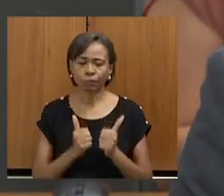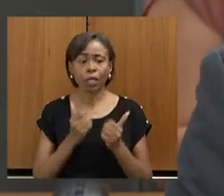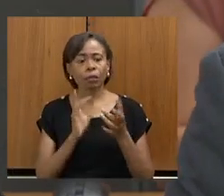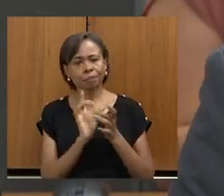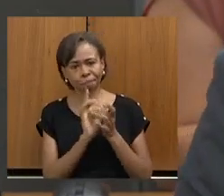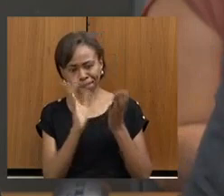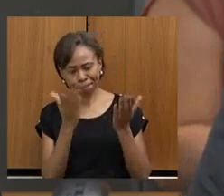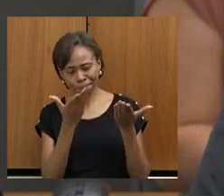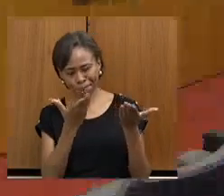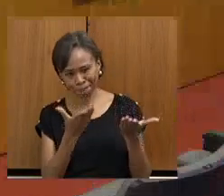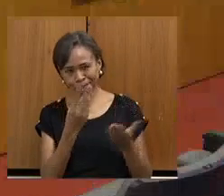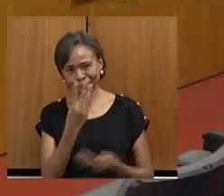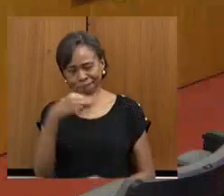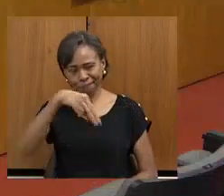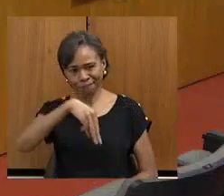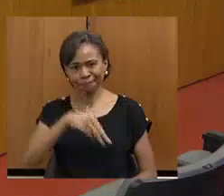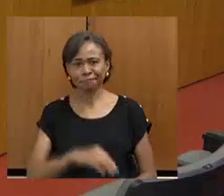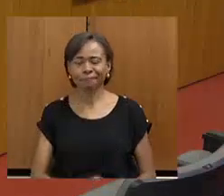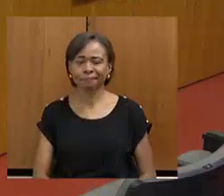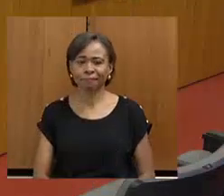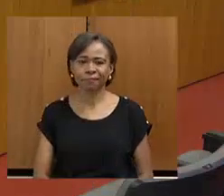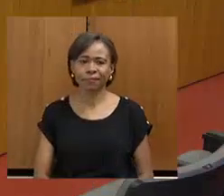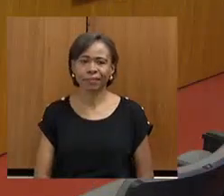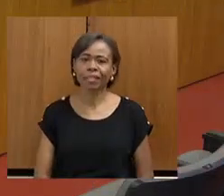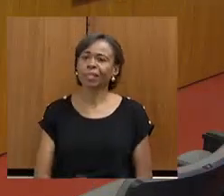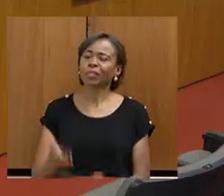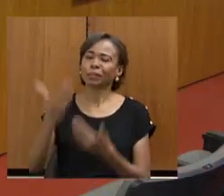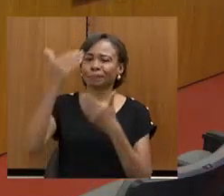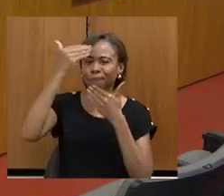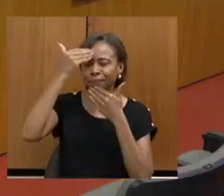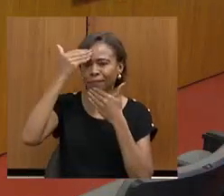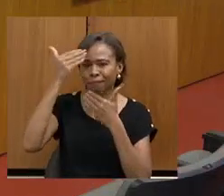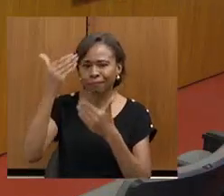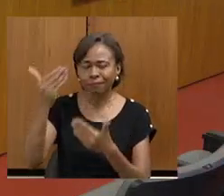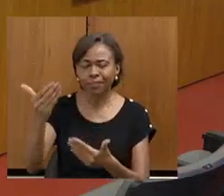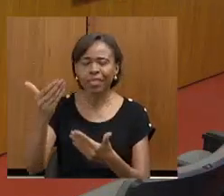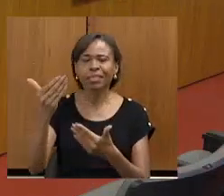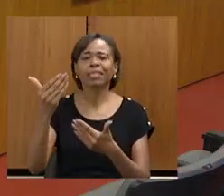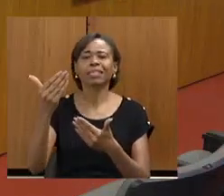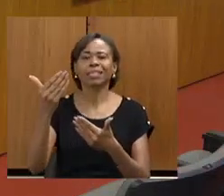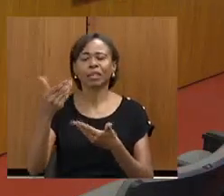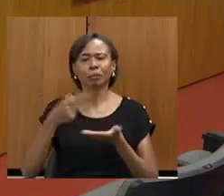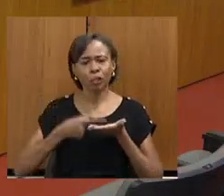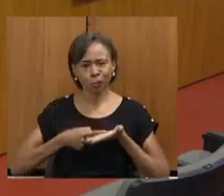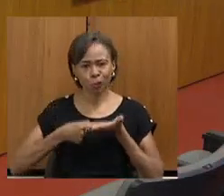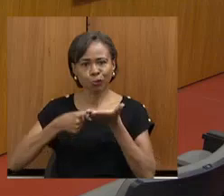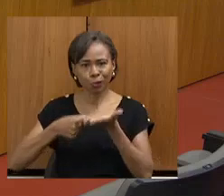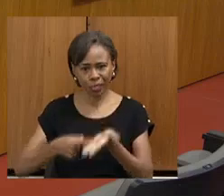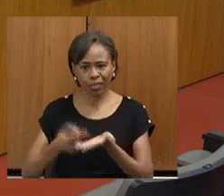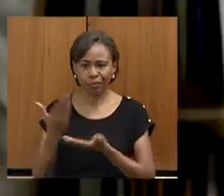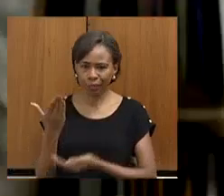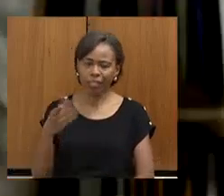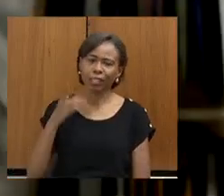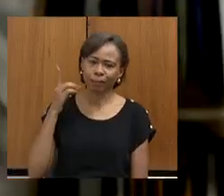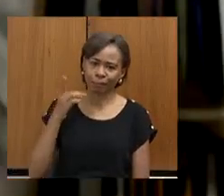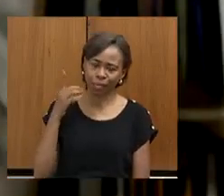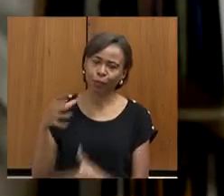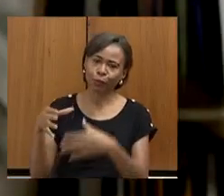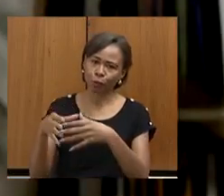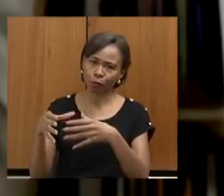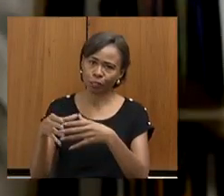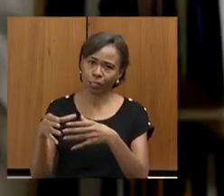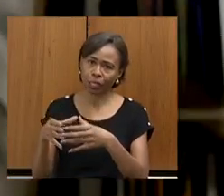sua. Você tem três minutos, professora. Muito obrigada. Agradeço ao convite do deputado, da comissão.